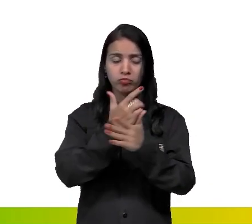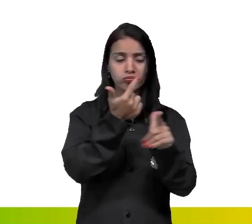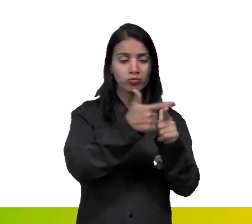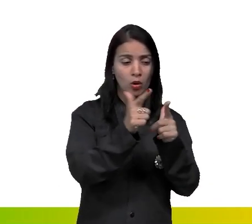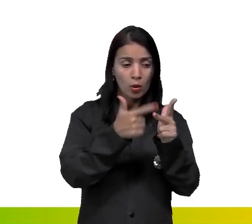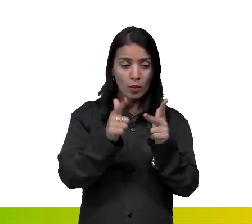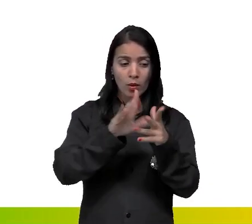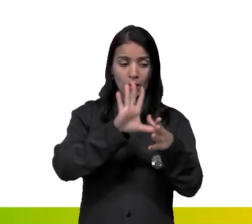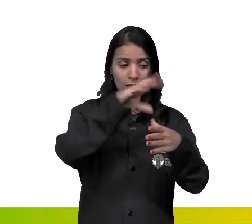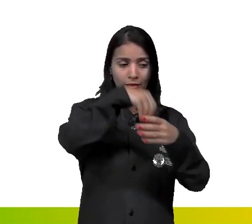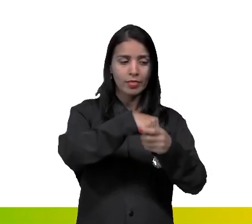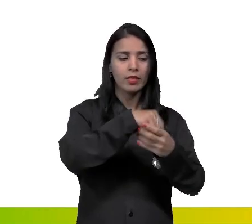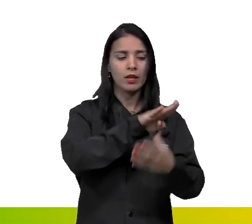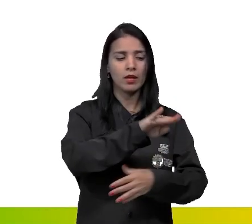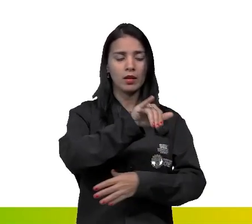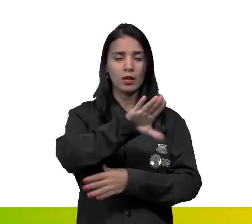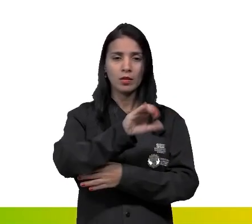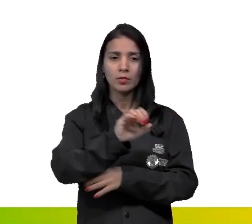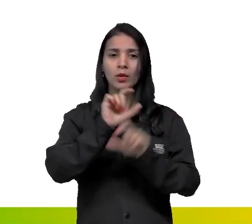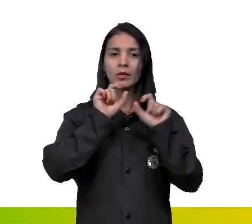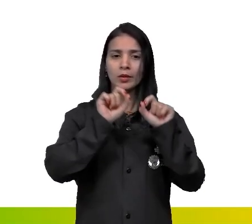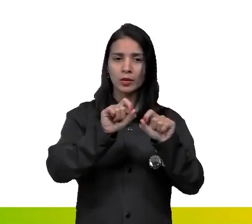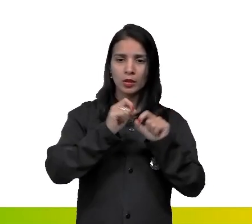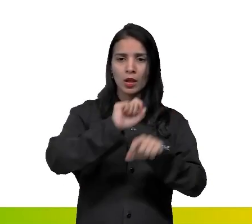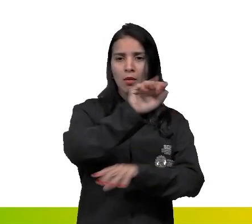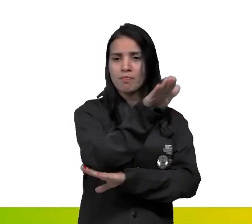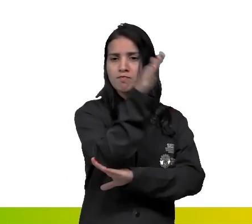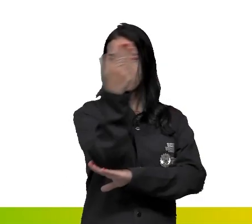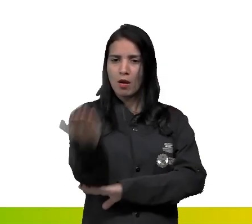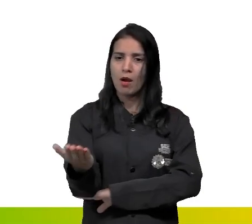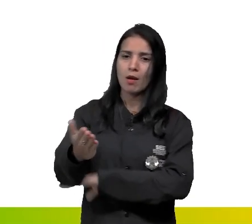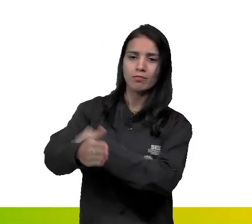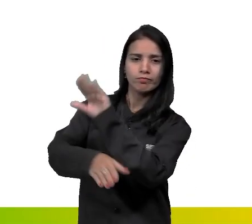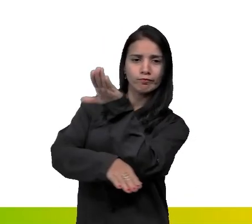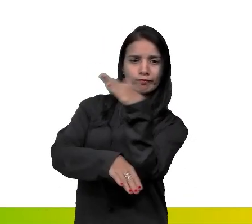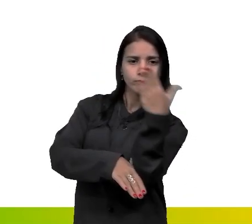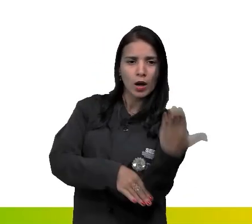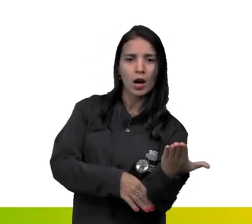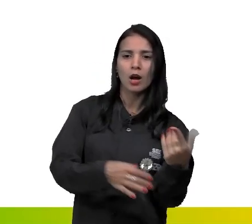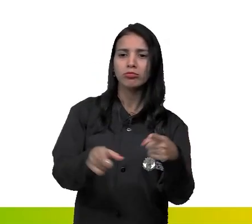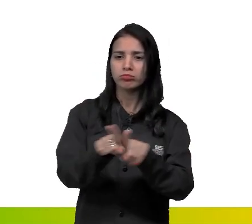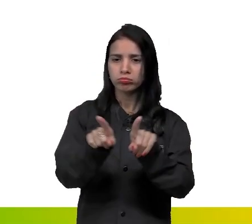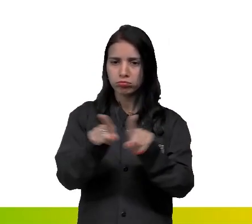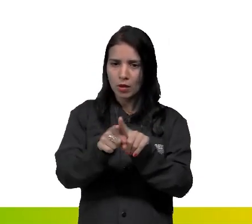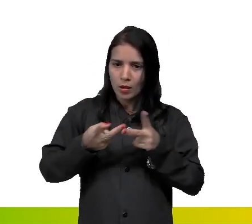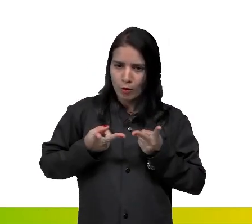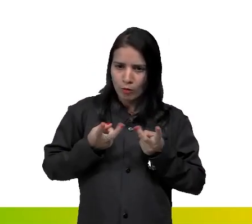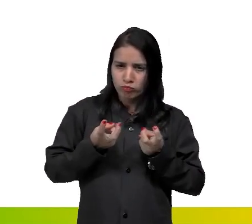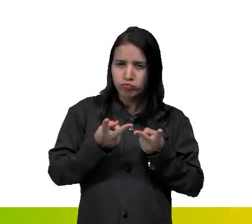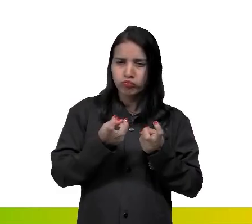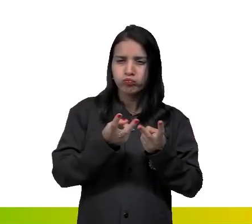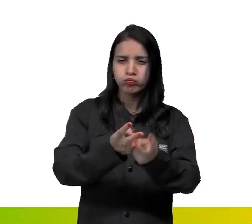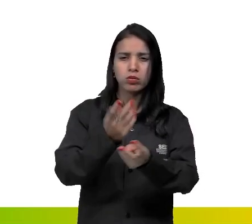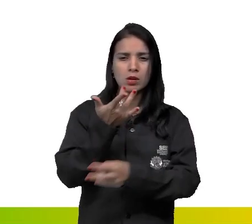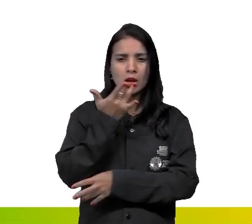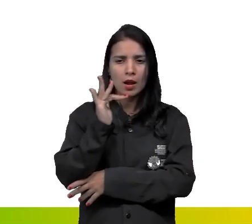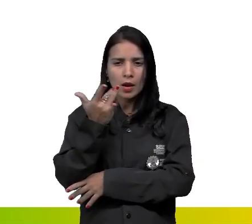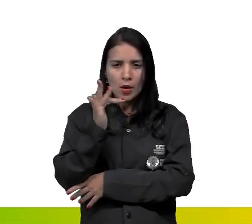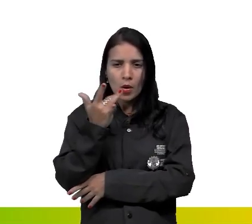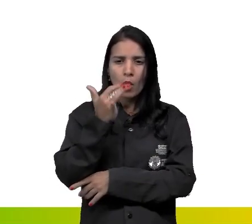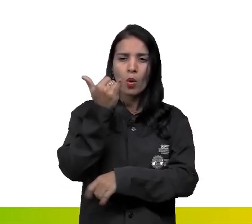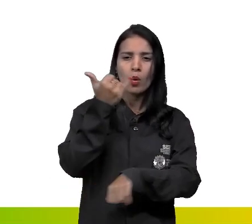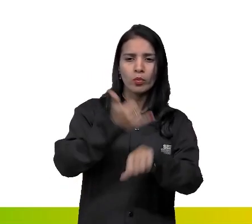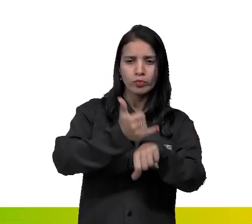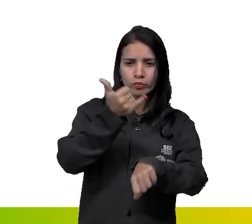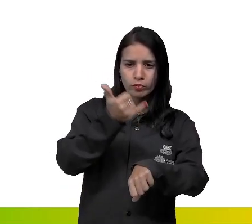desmatamento, mineração ilegal e também algo bastante complicado de se falar